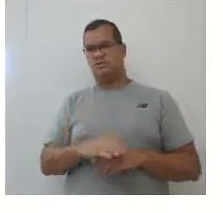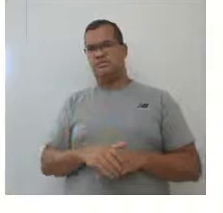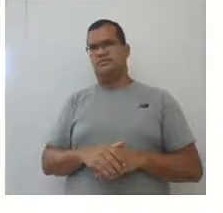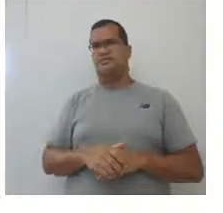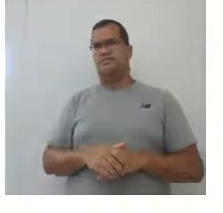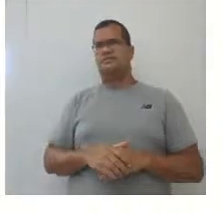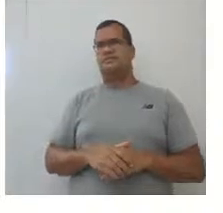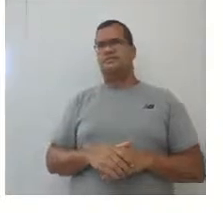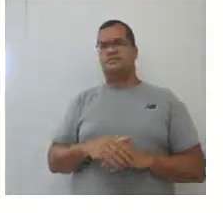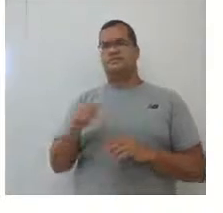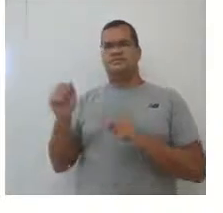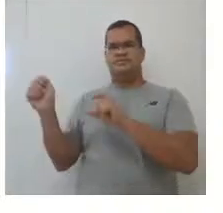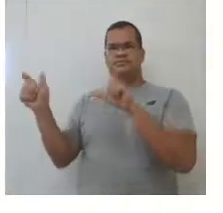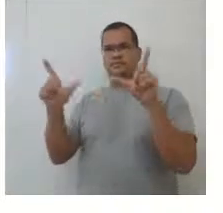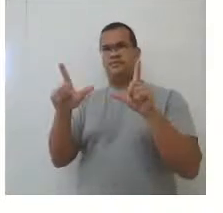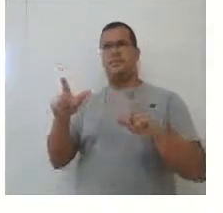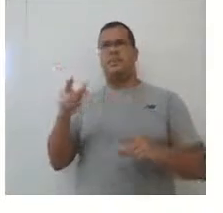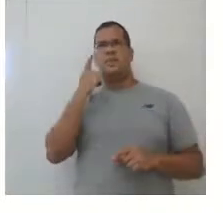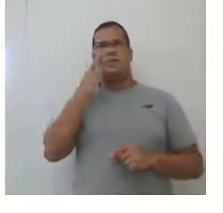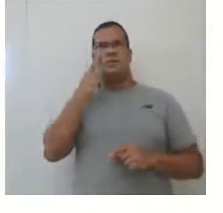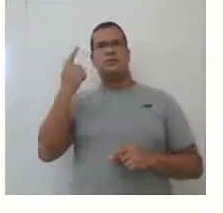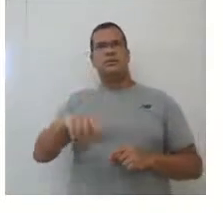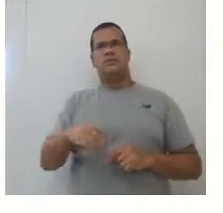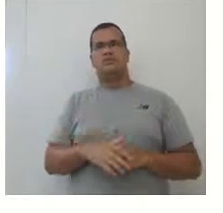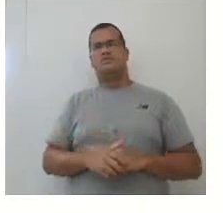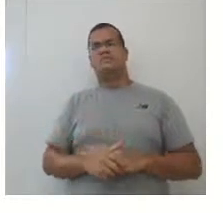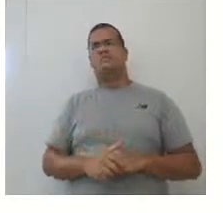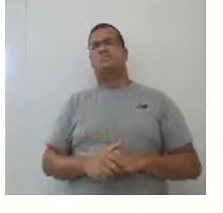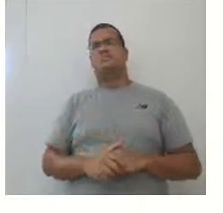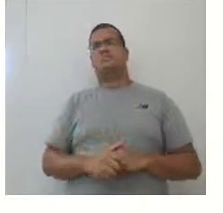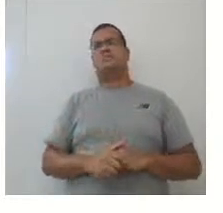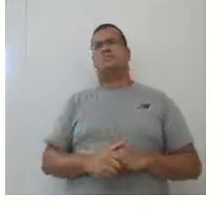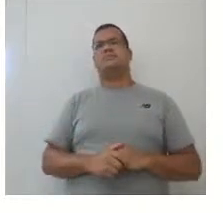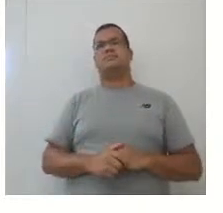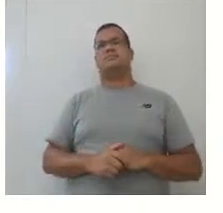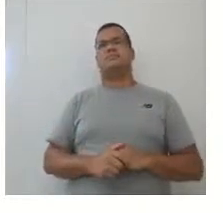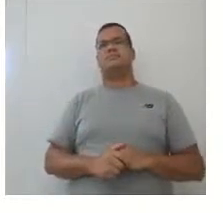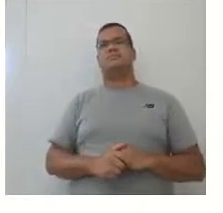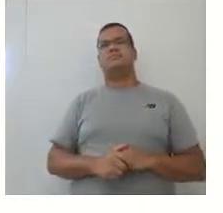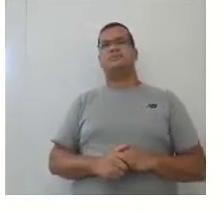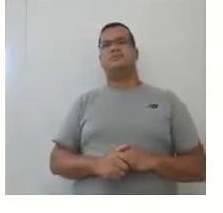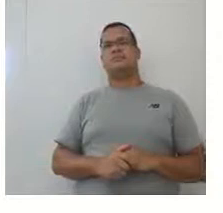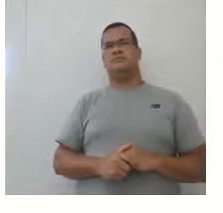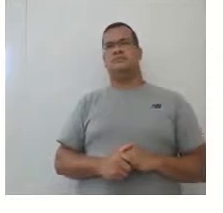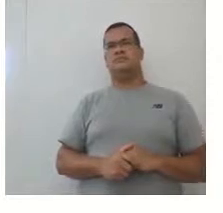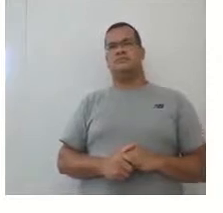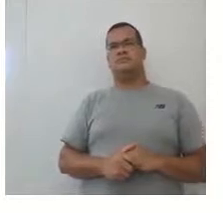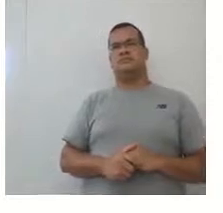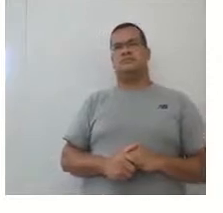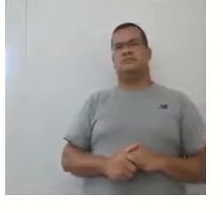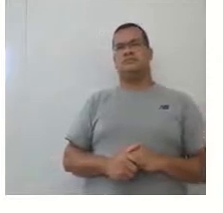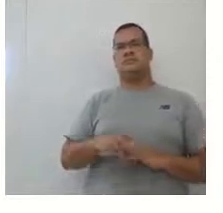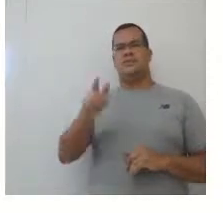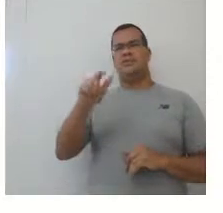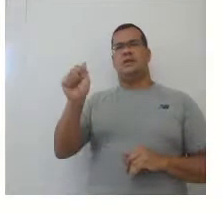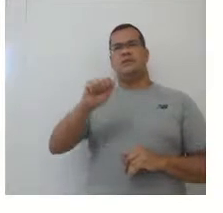quadro. Ó, olha aqui pro quadro novamente. Ó, deixa eu limpar aqui meu